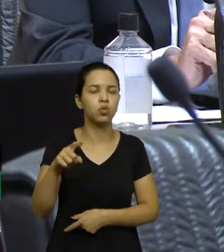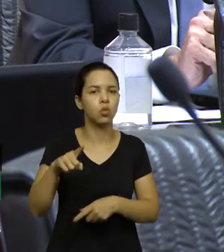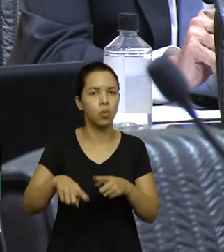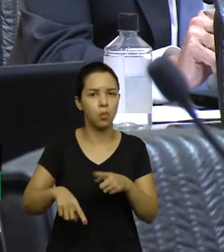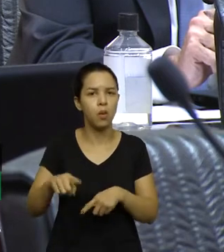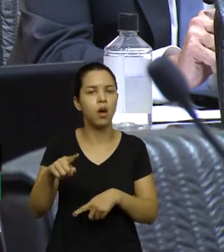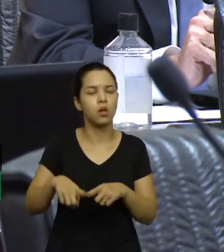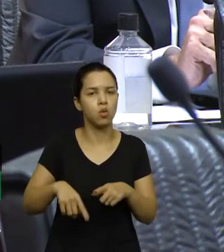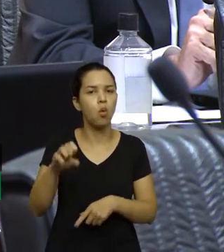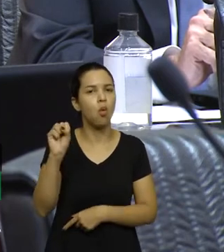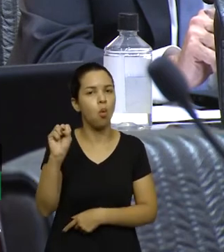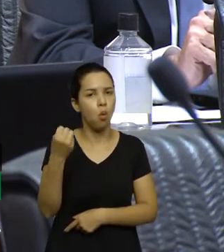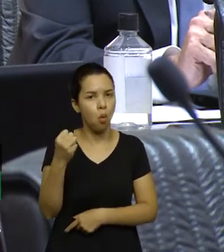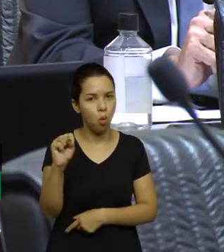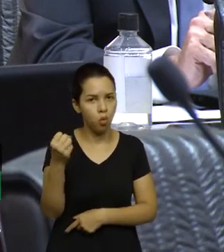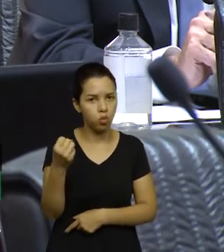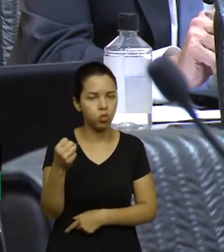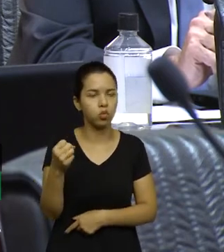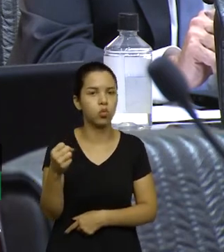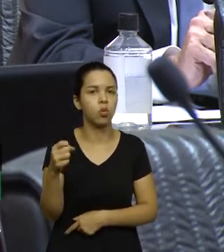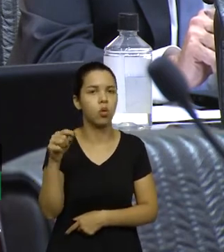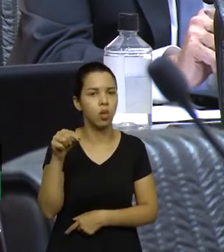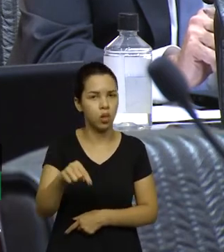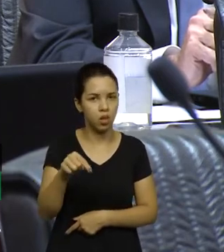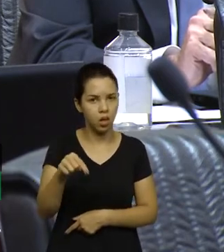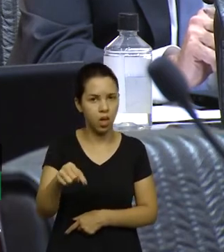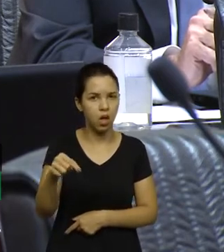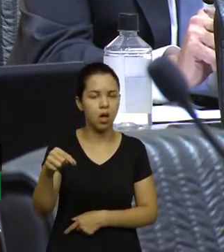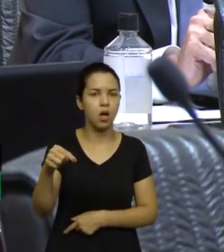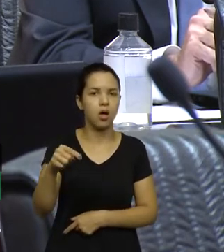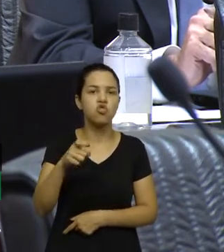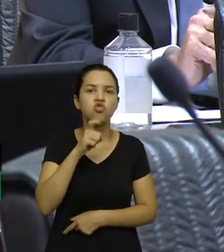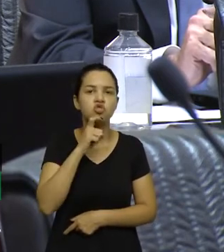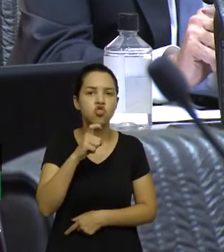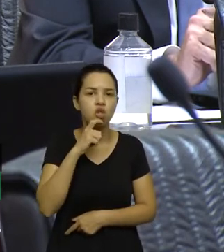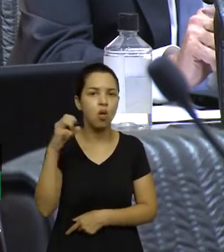os 8 aparelhos da unidade pediátrica, aparelhos de ar-condicionado,